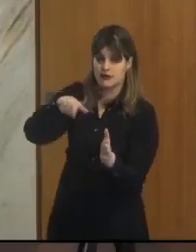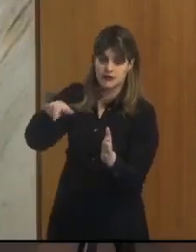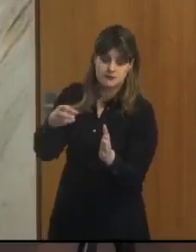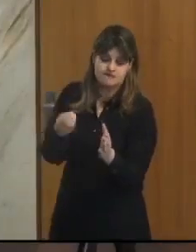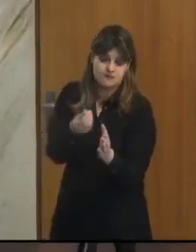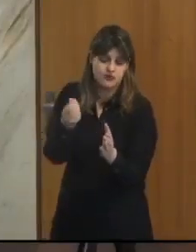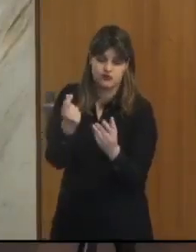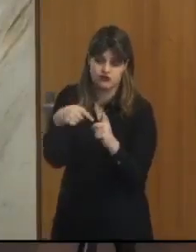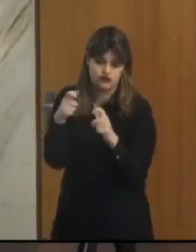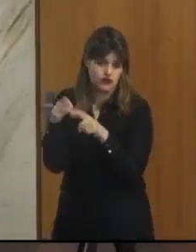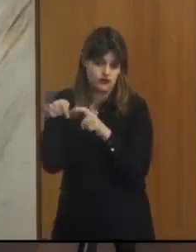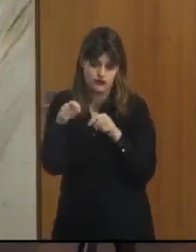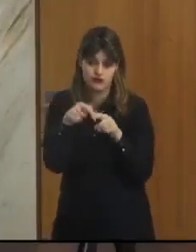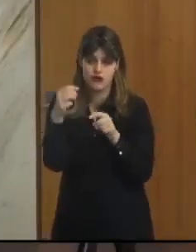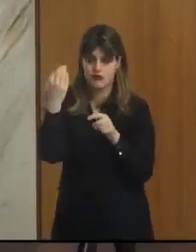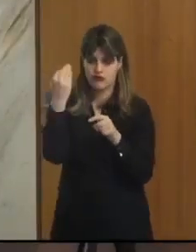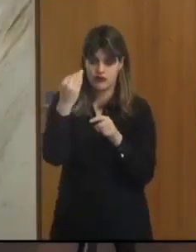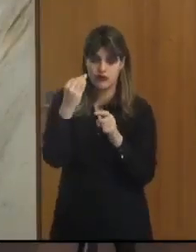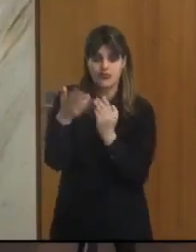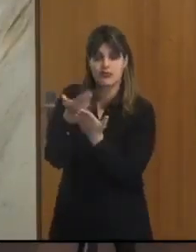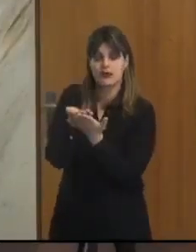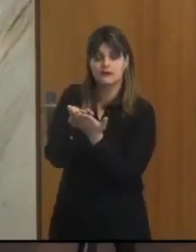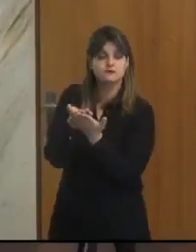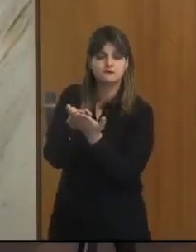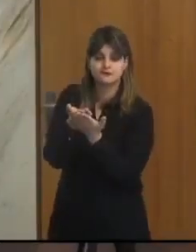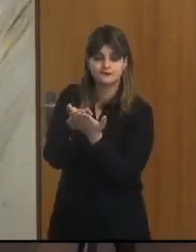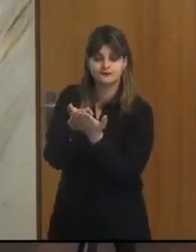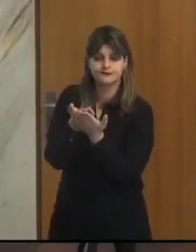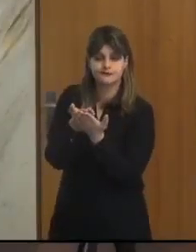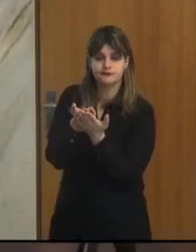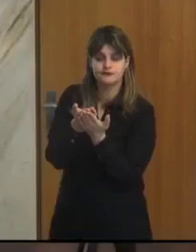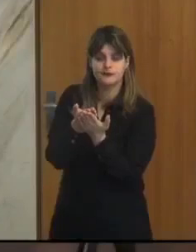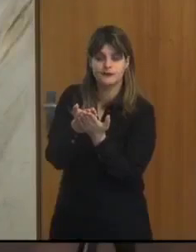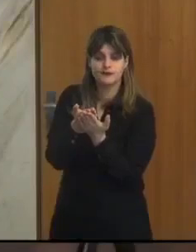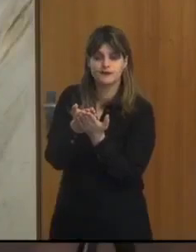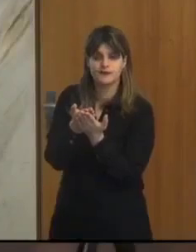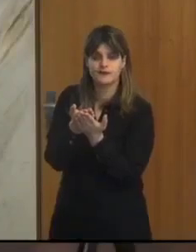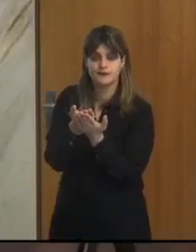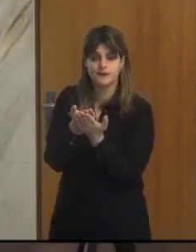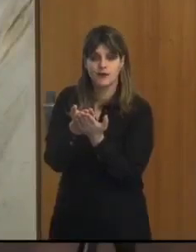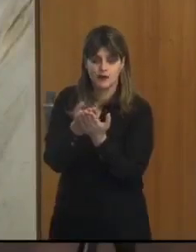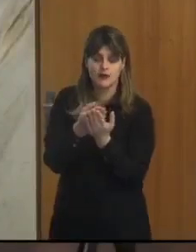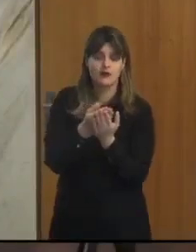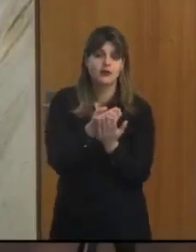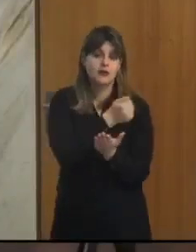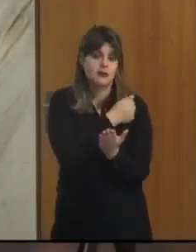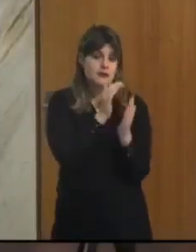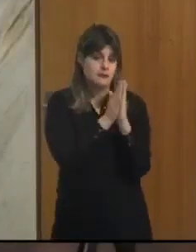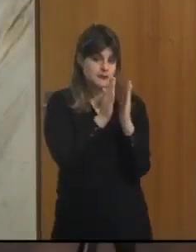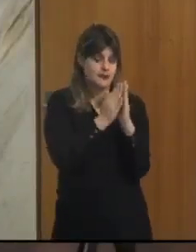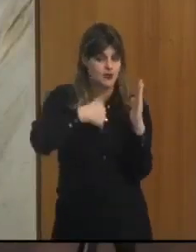assim, que vai provocar uma força da parte da diocese de